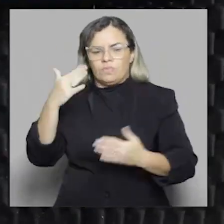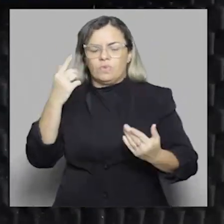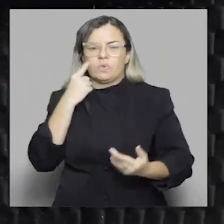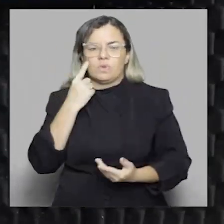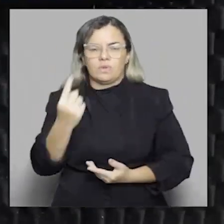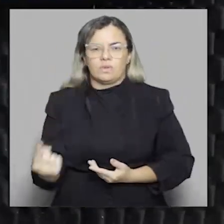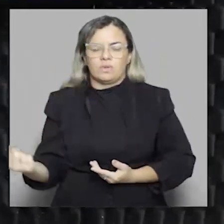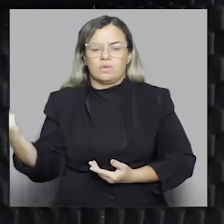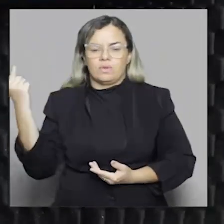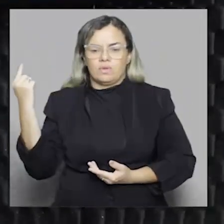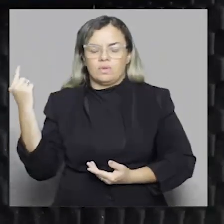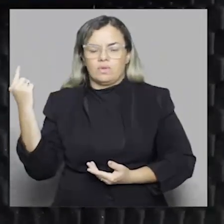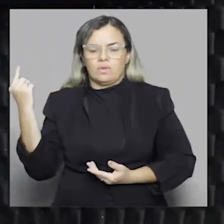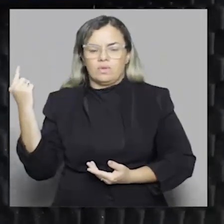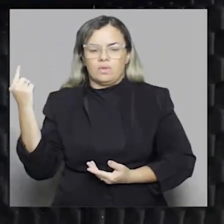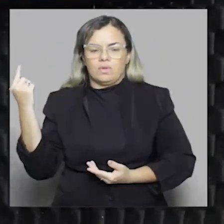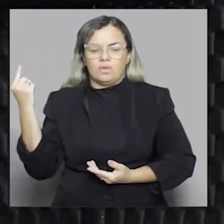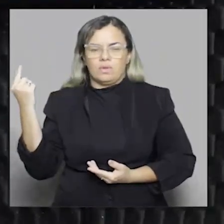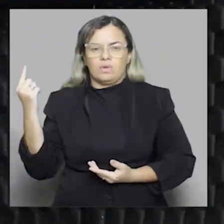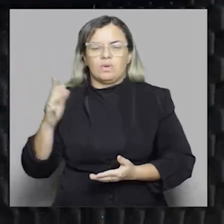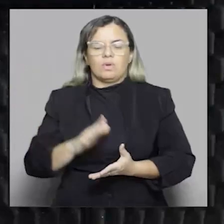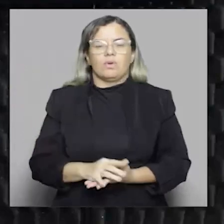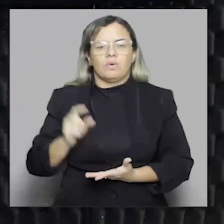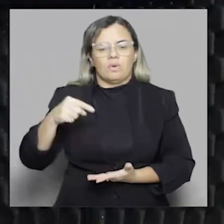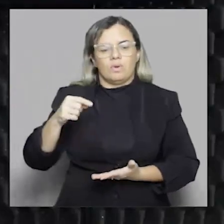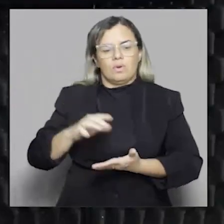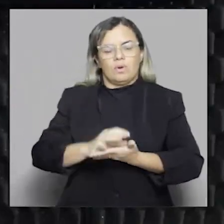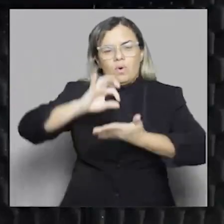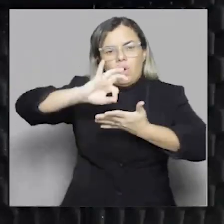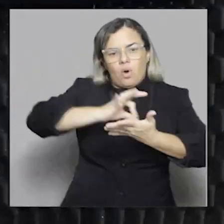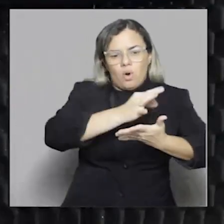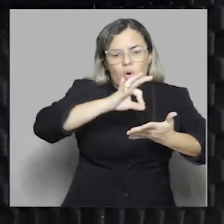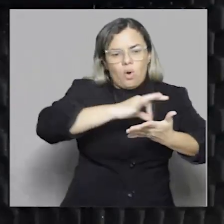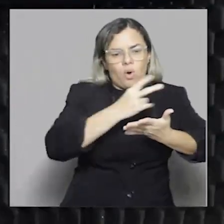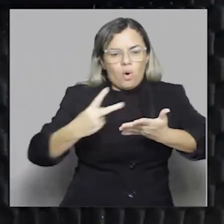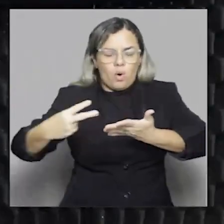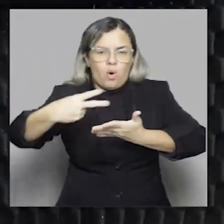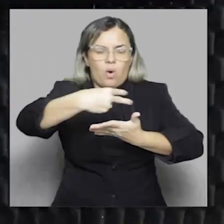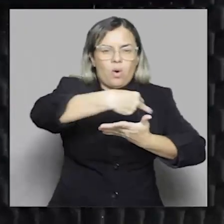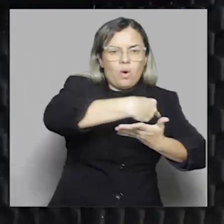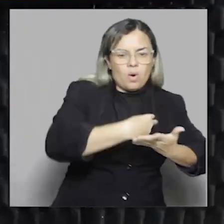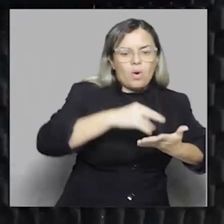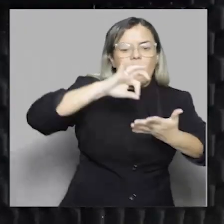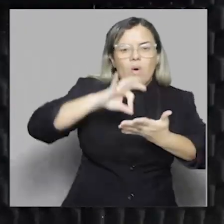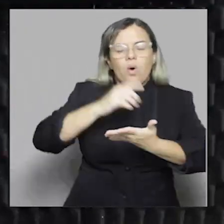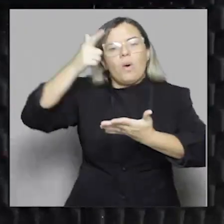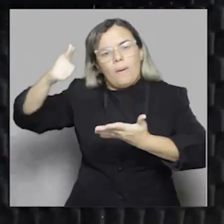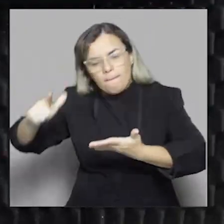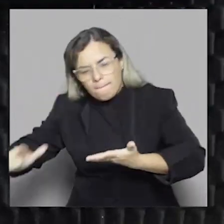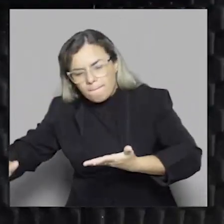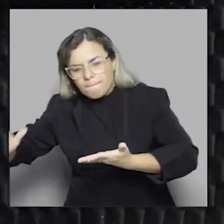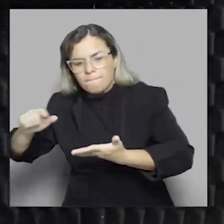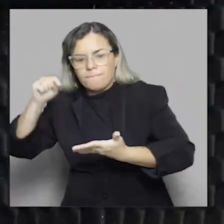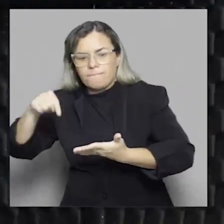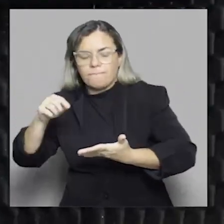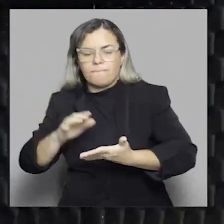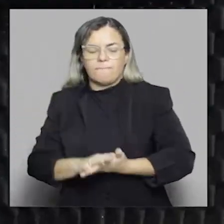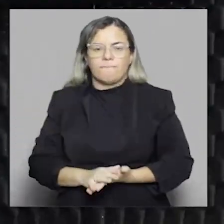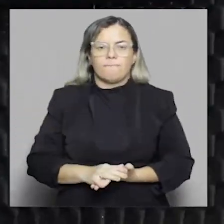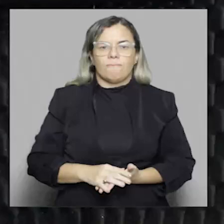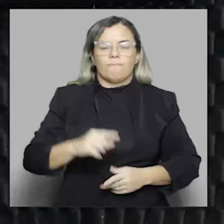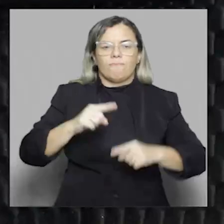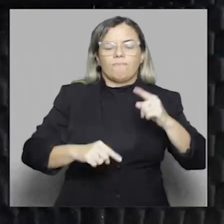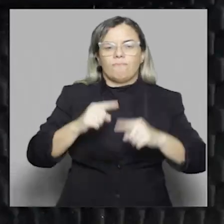aqui originalmente não é um manto. Ele costurou, recortou, costurou novamente peças do próprio